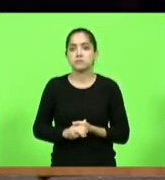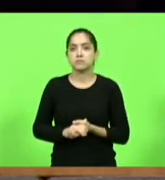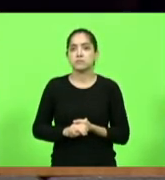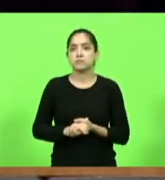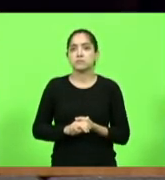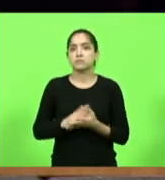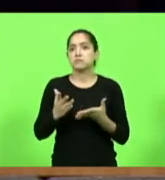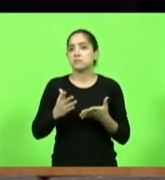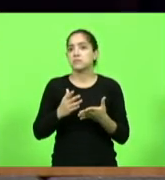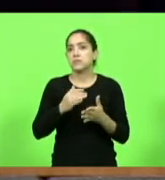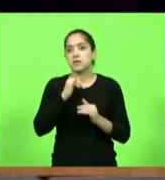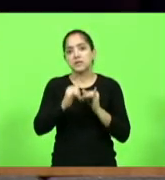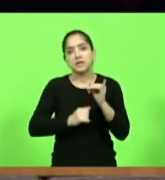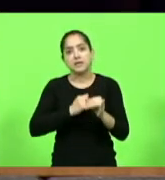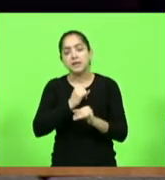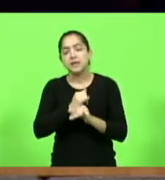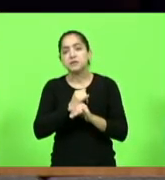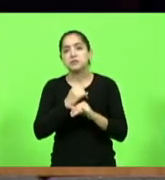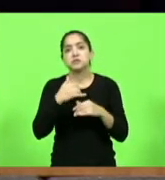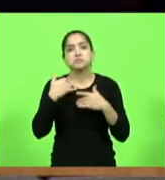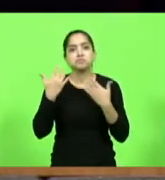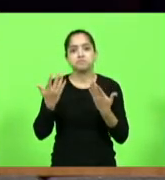internet.